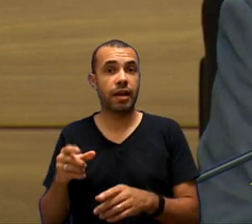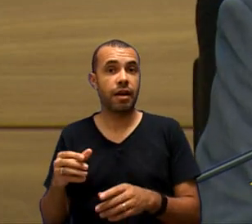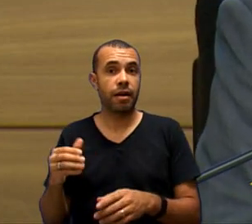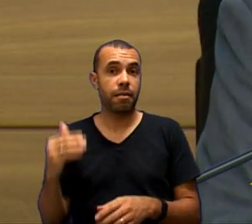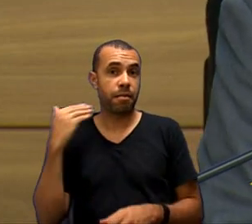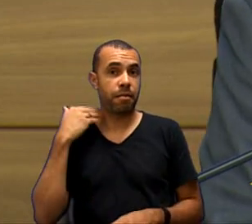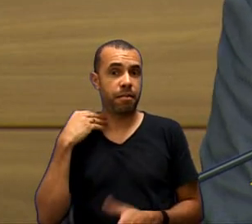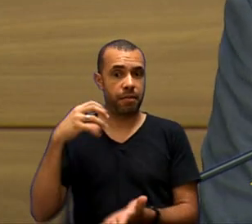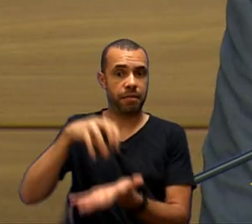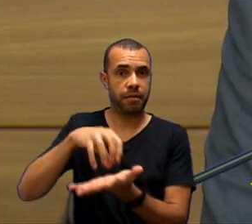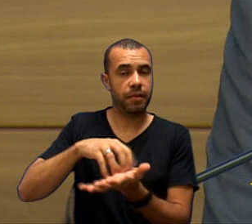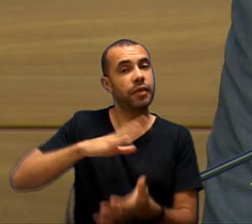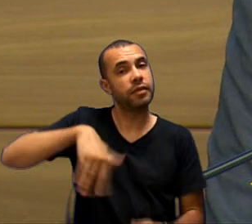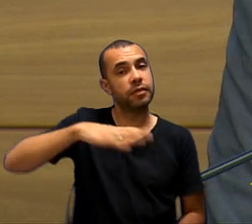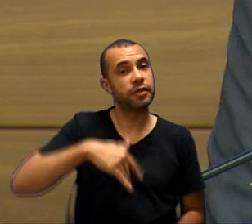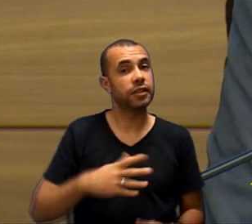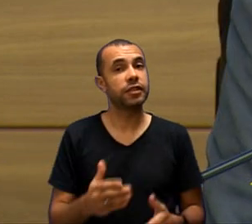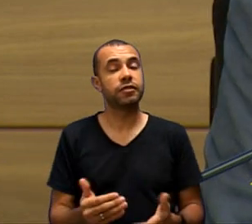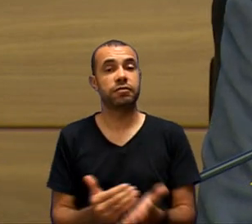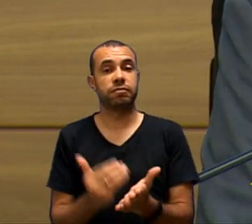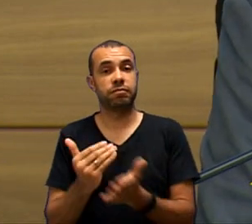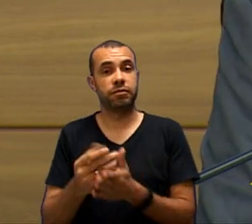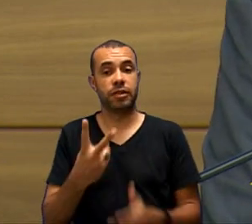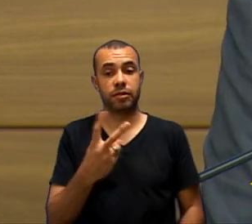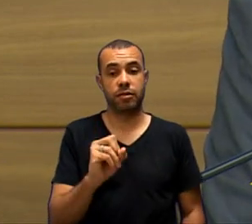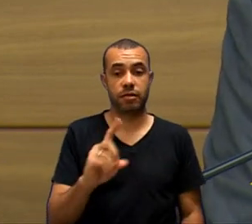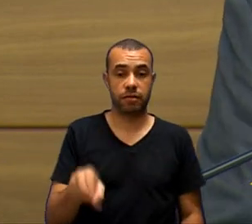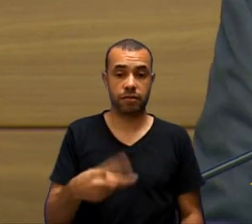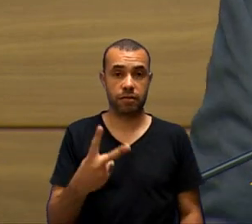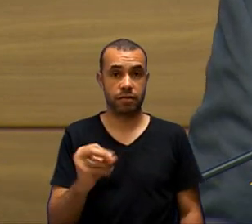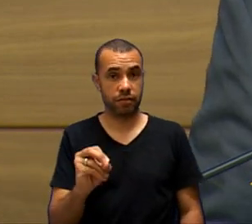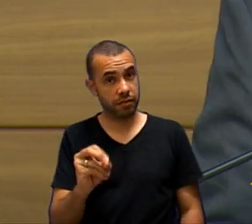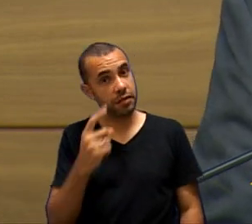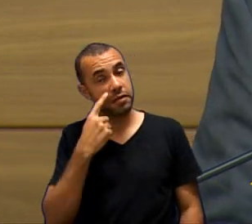de 2,20%, o crescimento para o exercício de